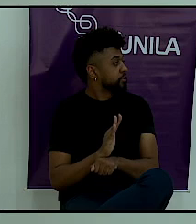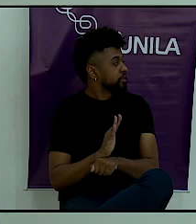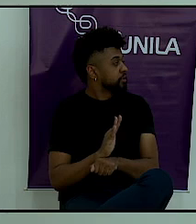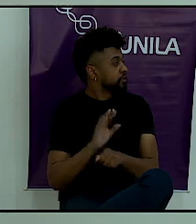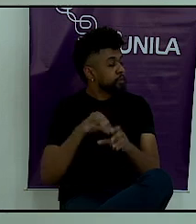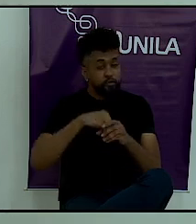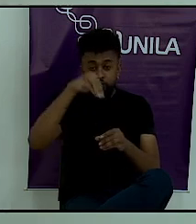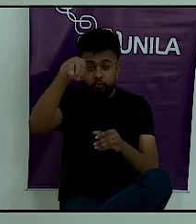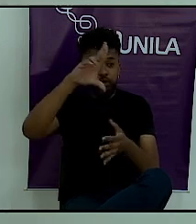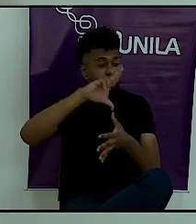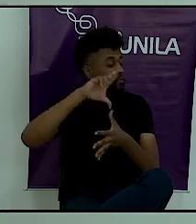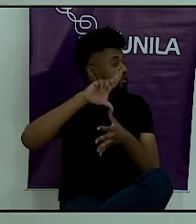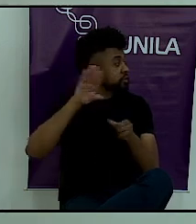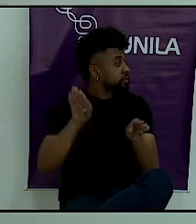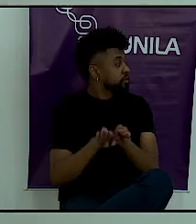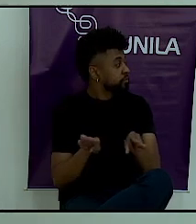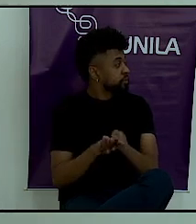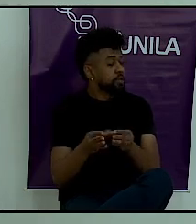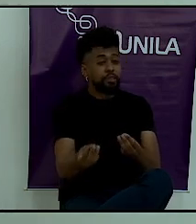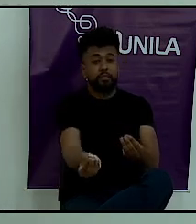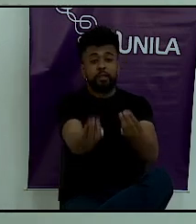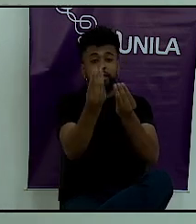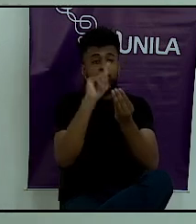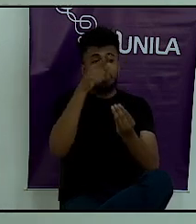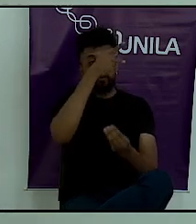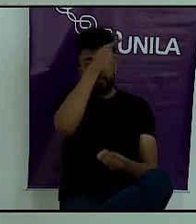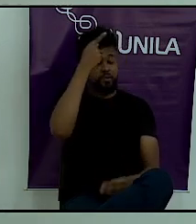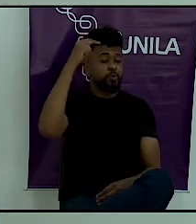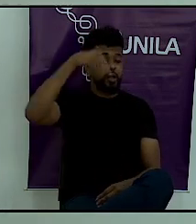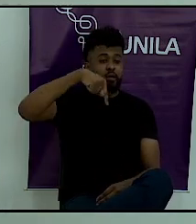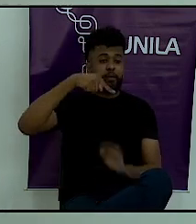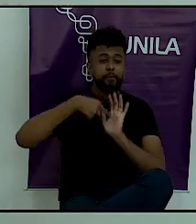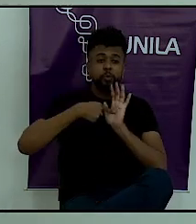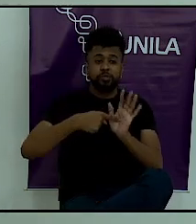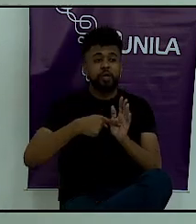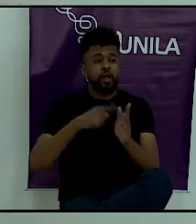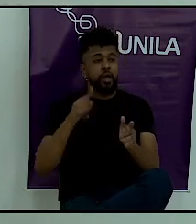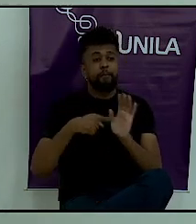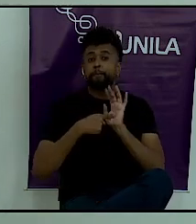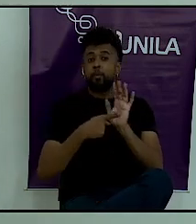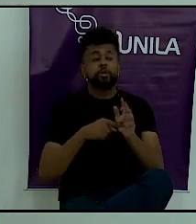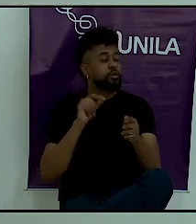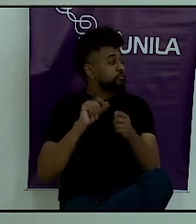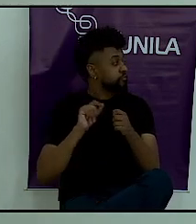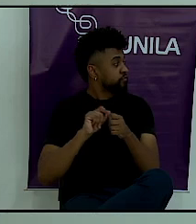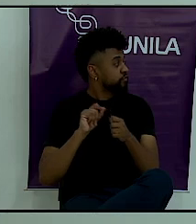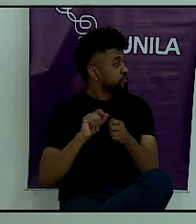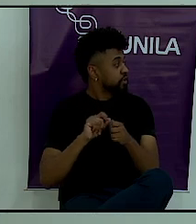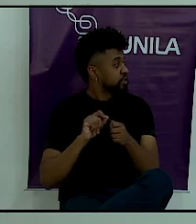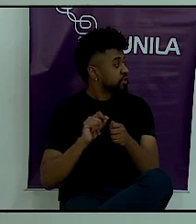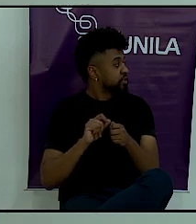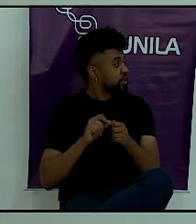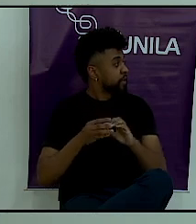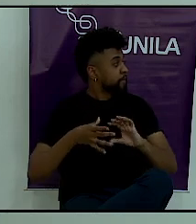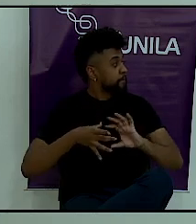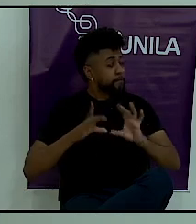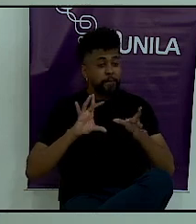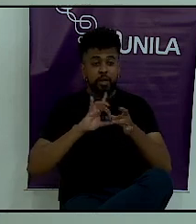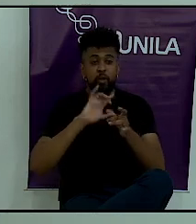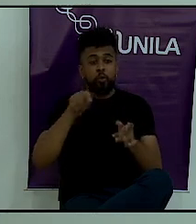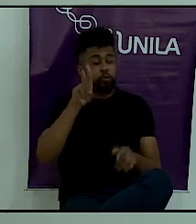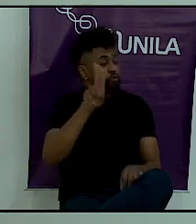para fora da UNILA, né, mas também trazer outras pessoas. Então, são mostras que são feitas em parceria com